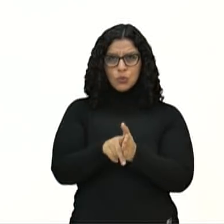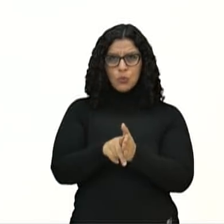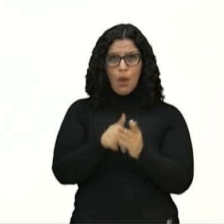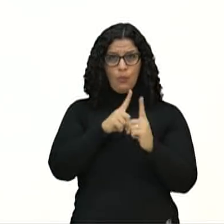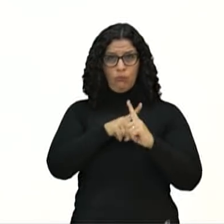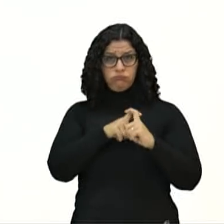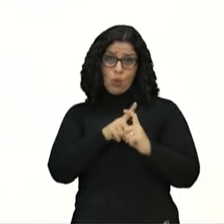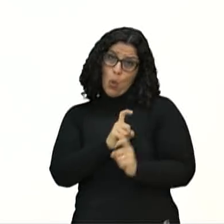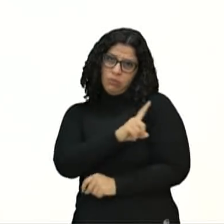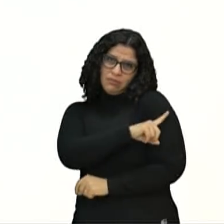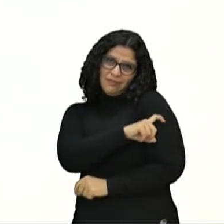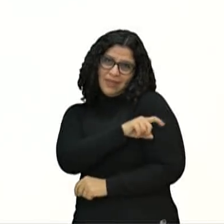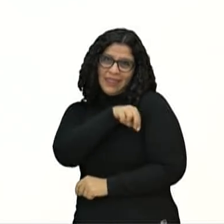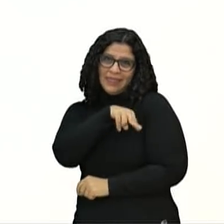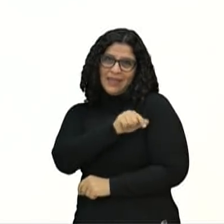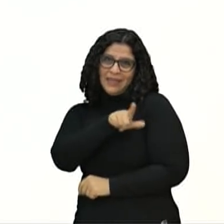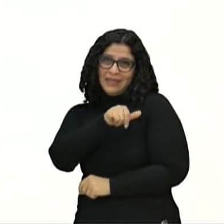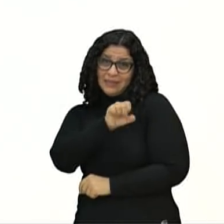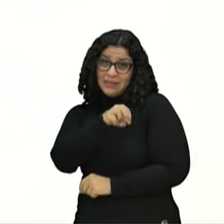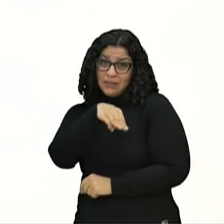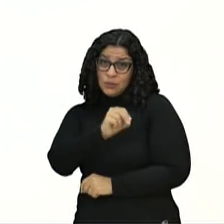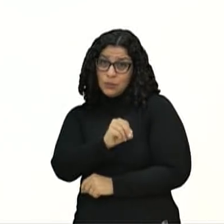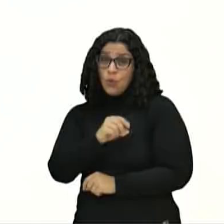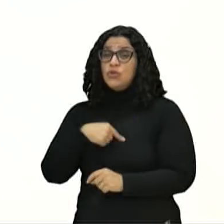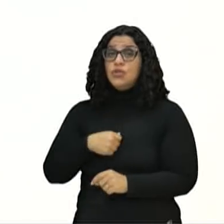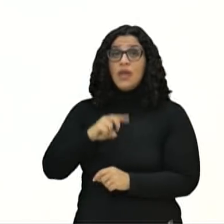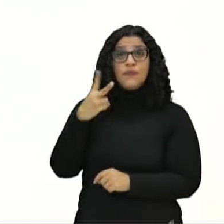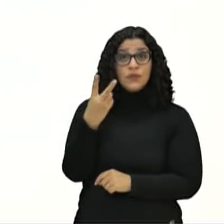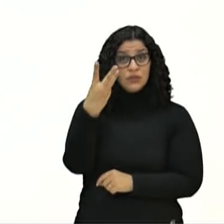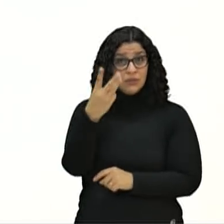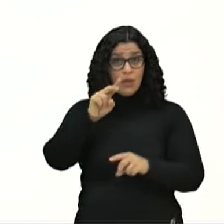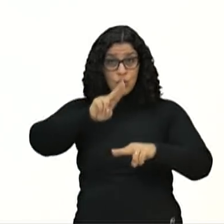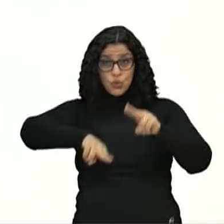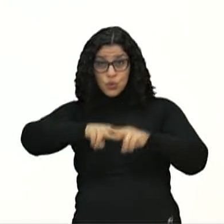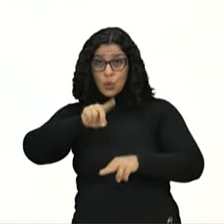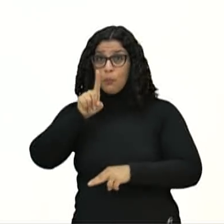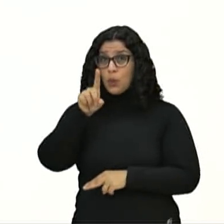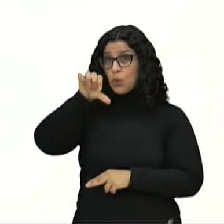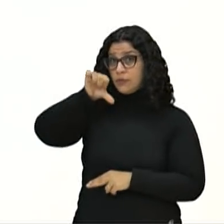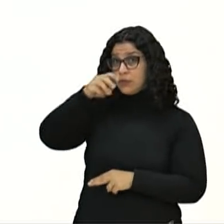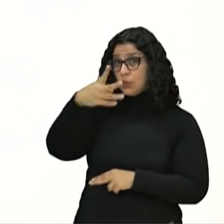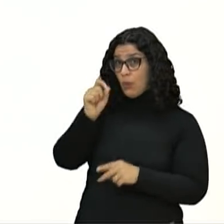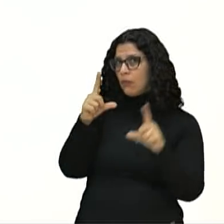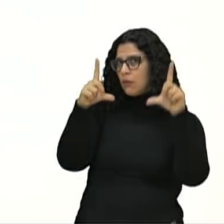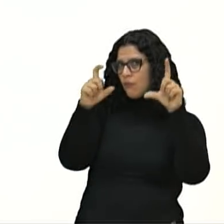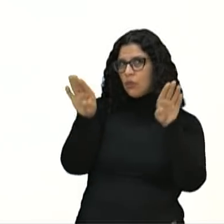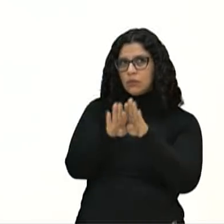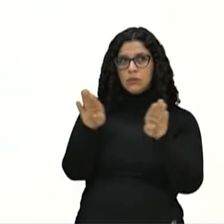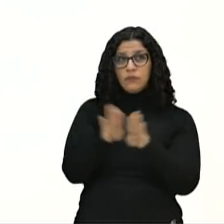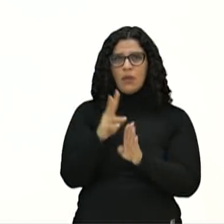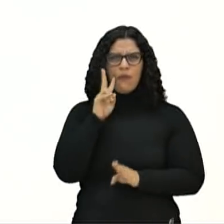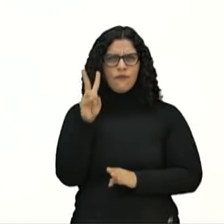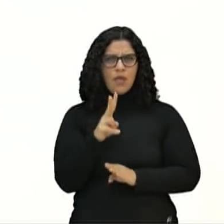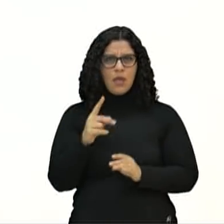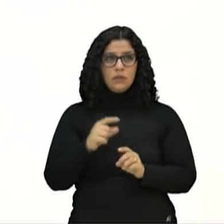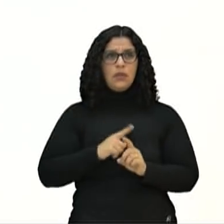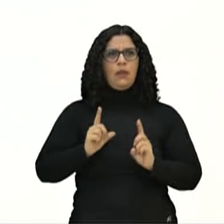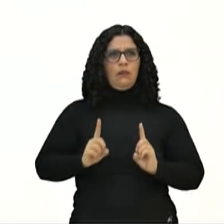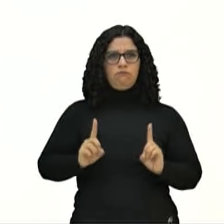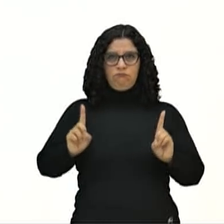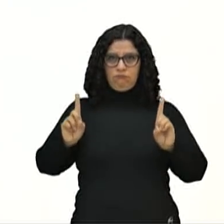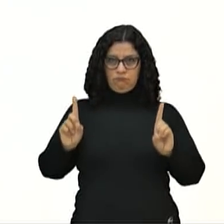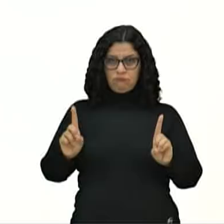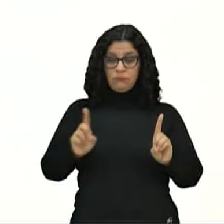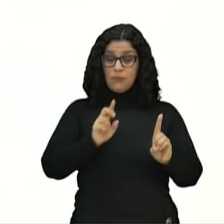lá em Paris no dia 23 de junho de 1940. À frente você tem, claro,